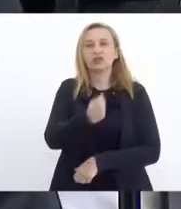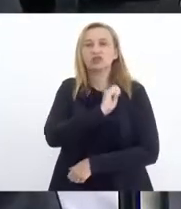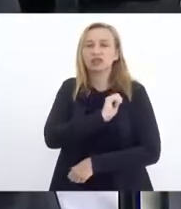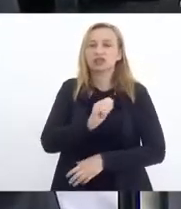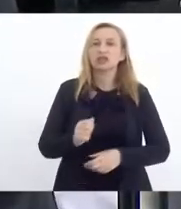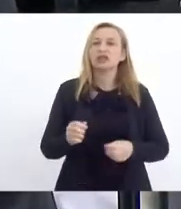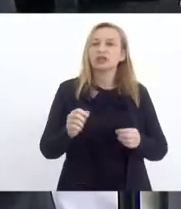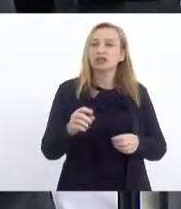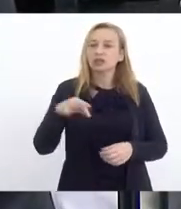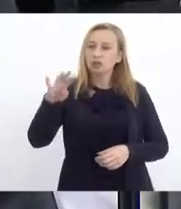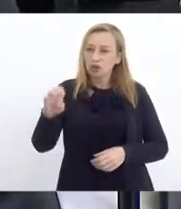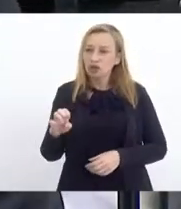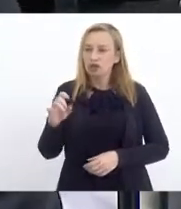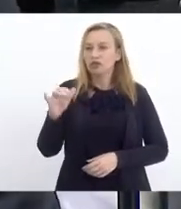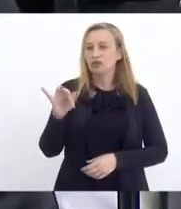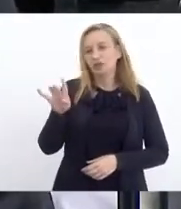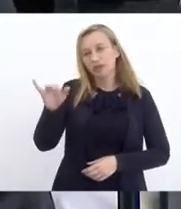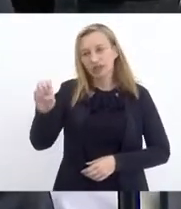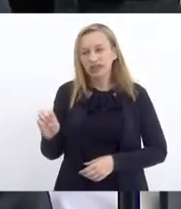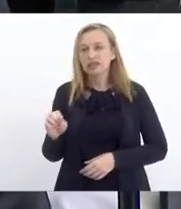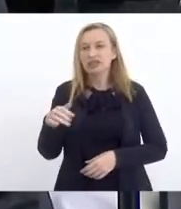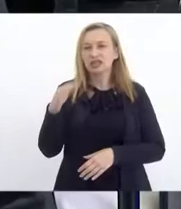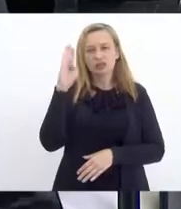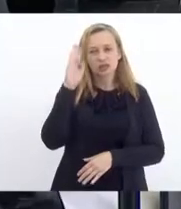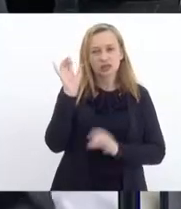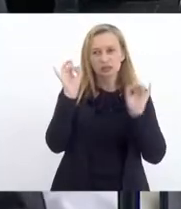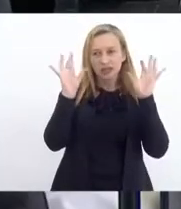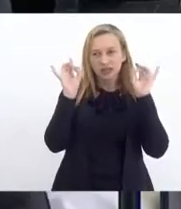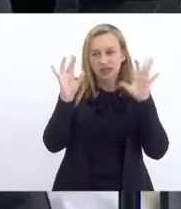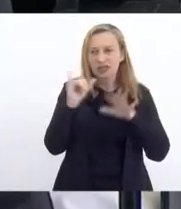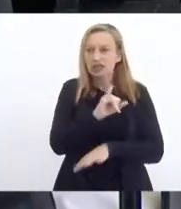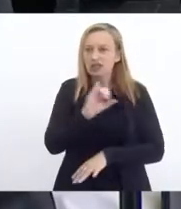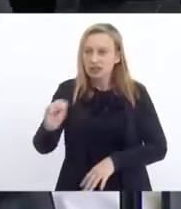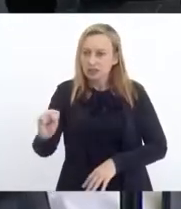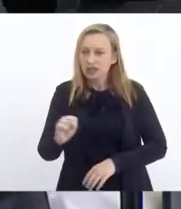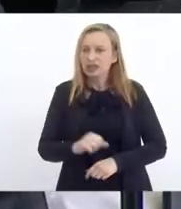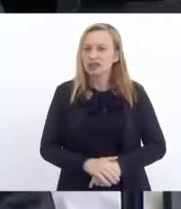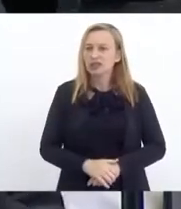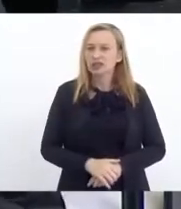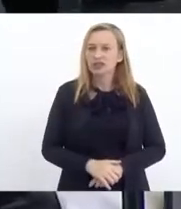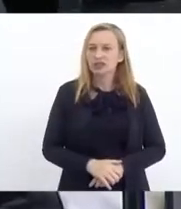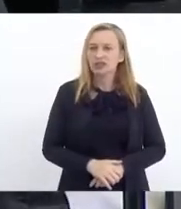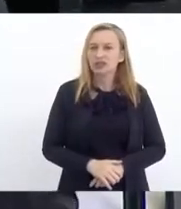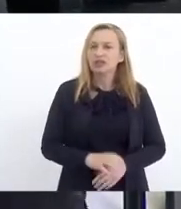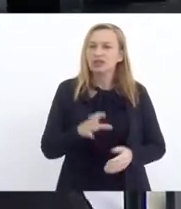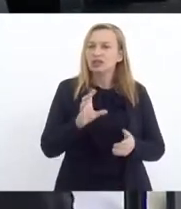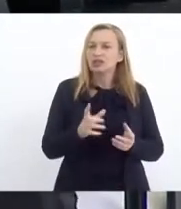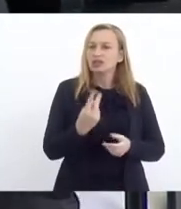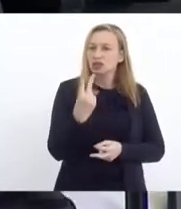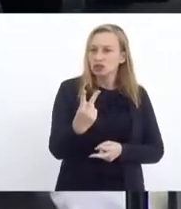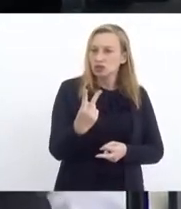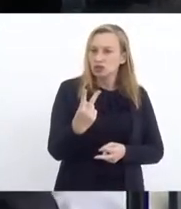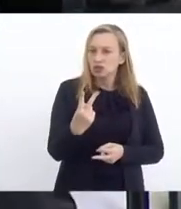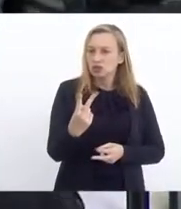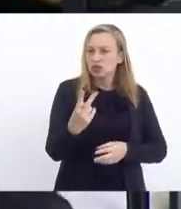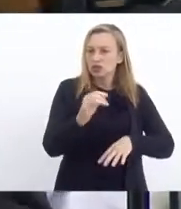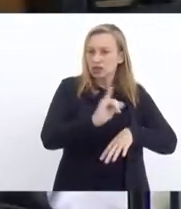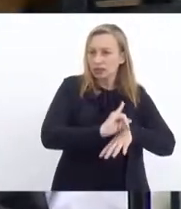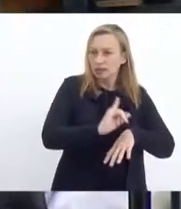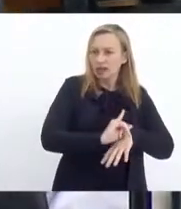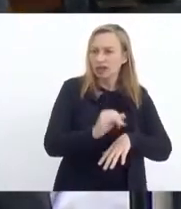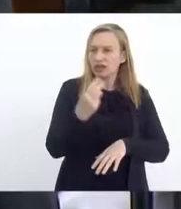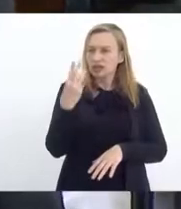para que a região norte fluminense, em especial no que se refere ao ICMS, em razão de estar localizada entre duas capitais e